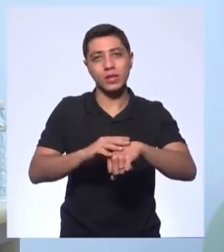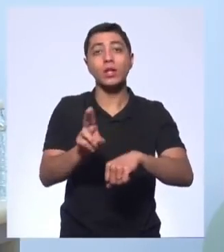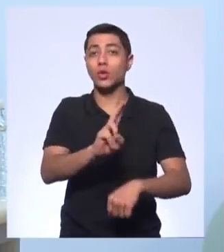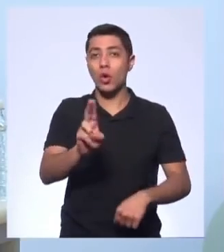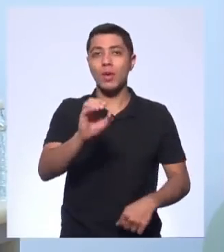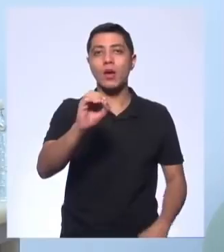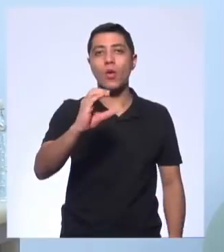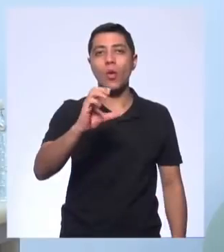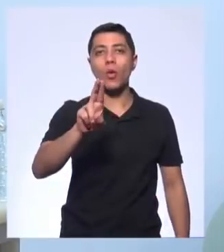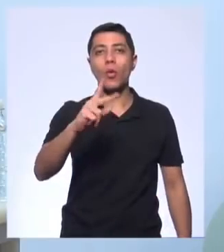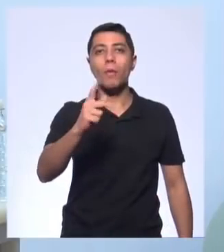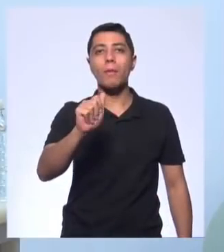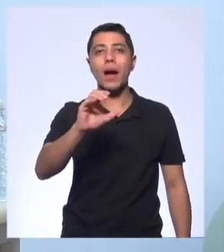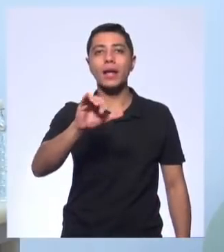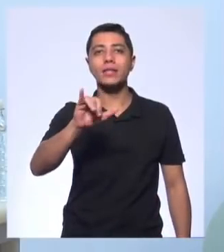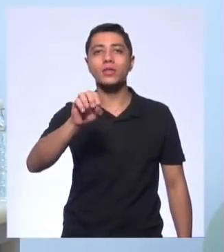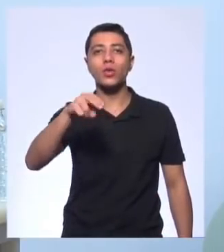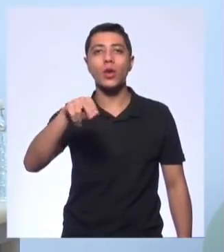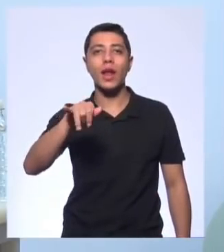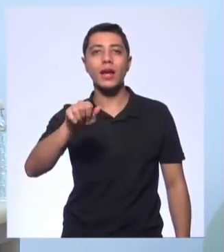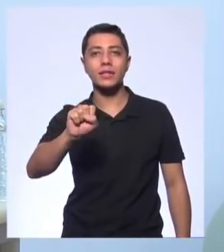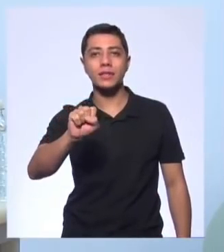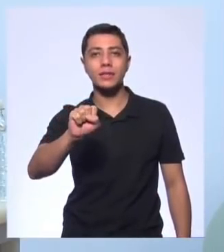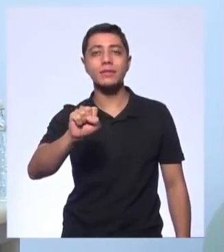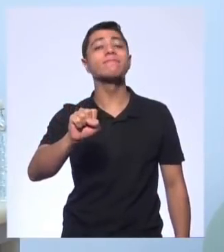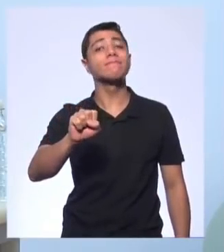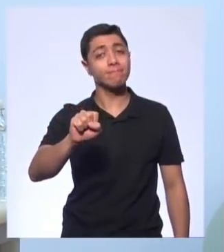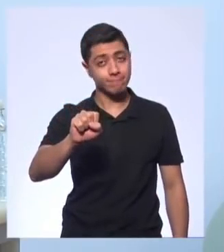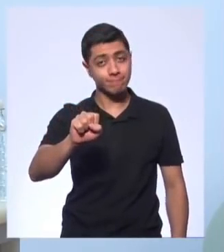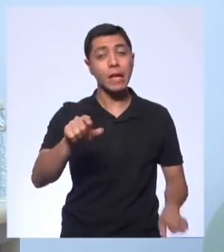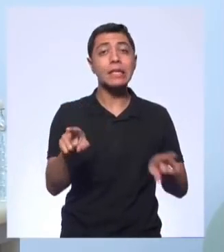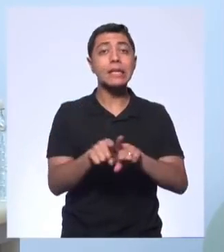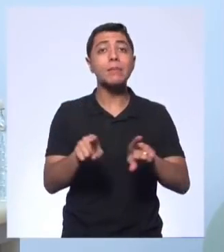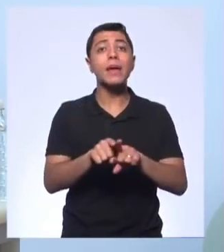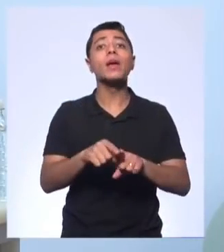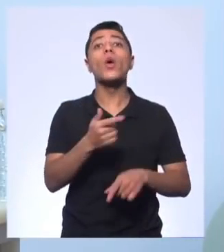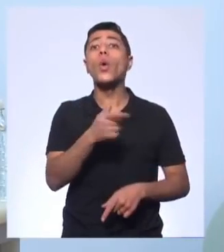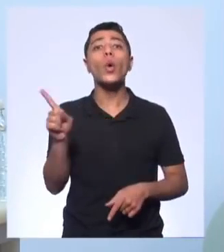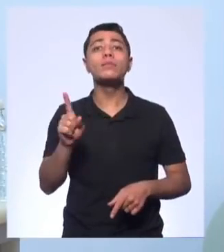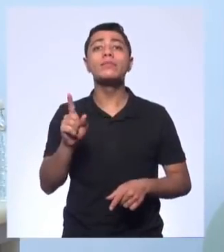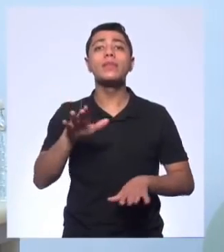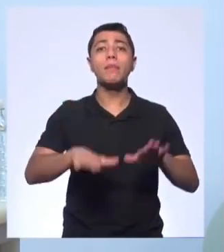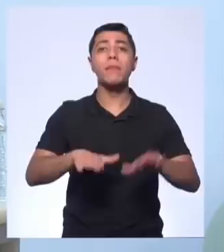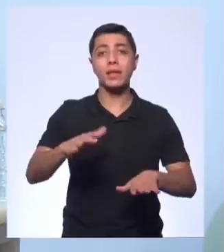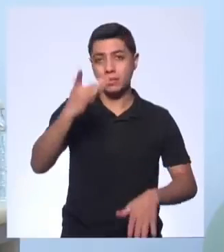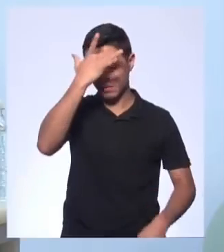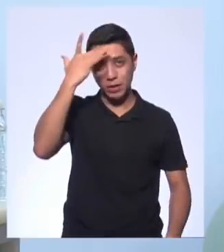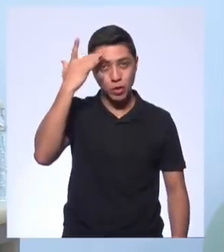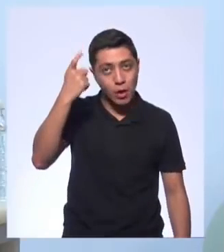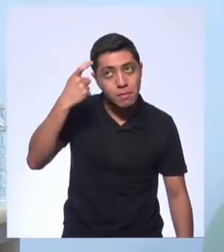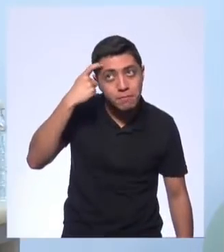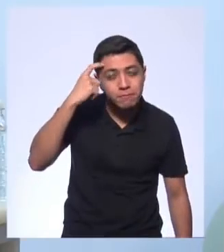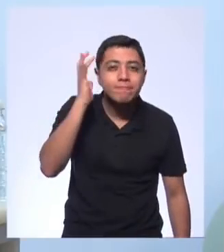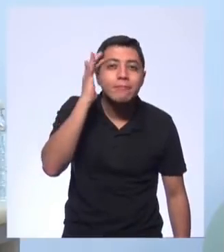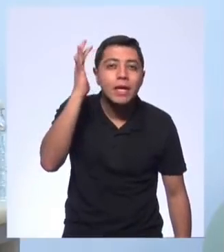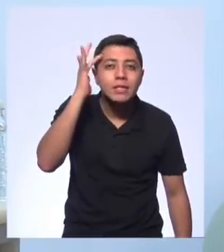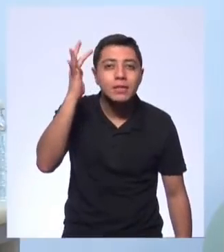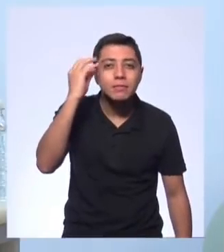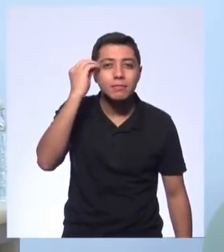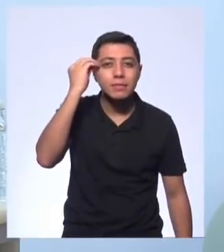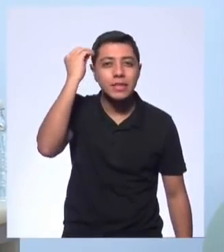ocupacionais. Doenças também que a gente está relacionado, né, às questões psiquiátricas. Então, quando a gente fala